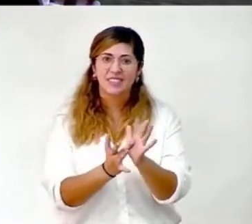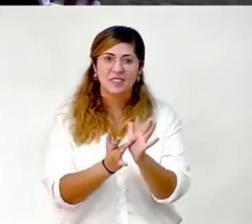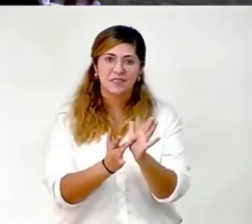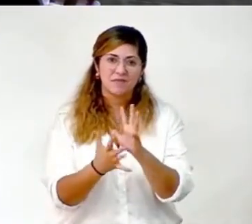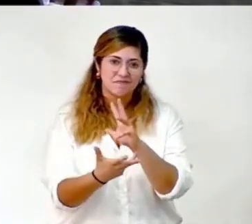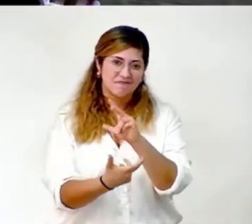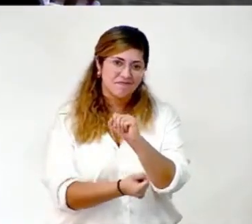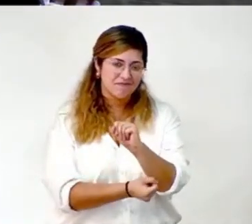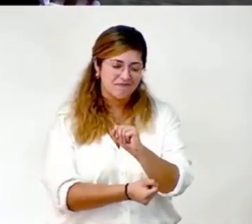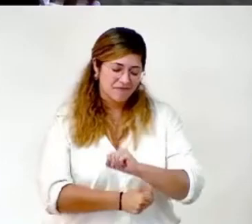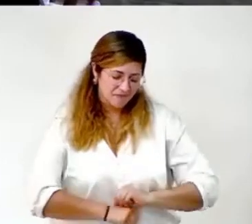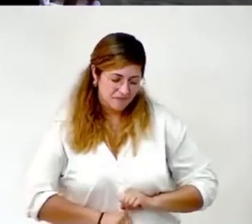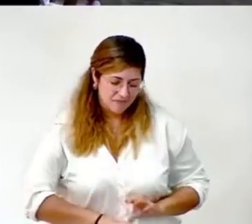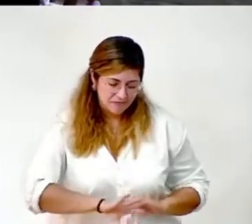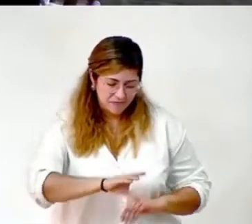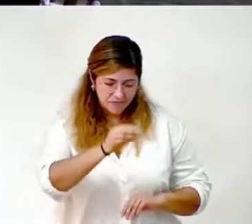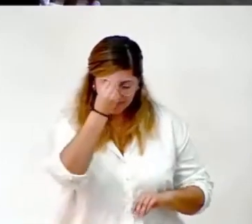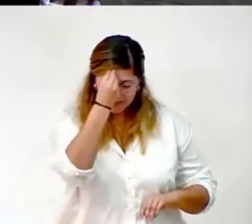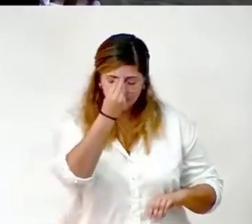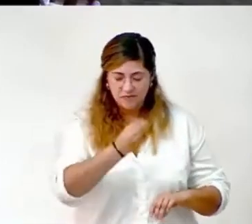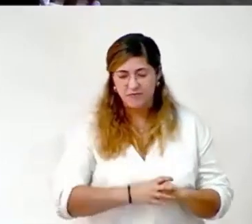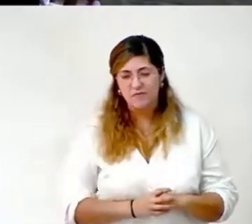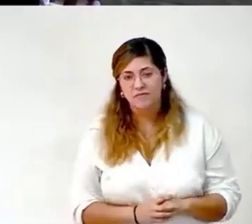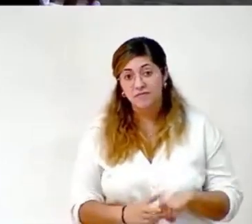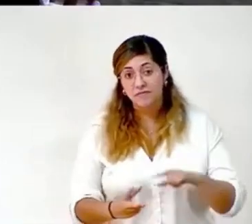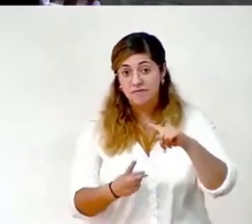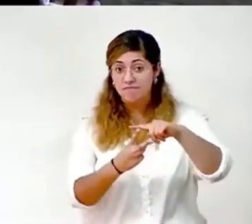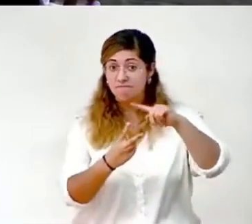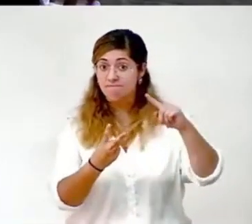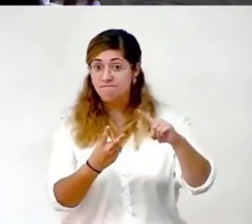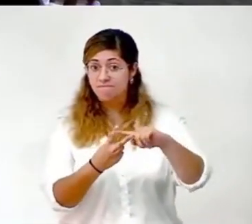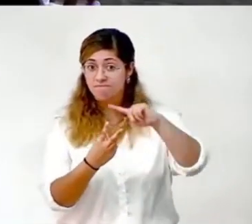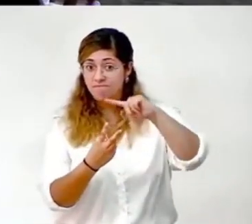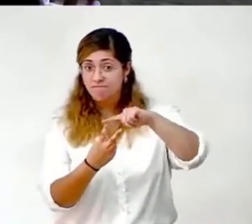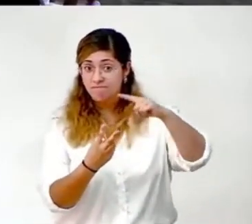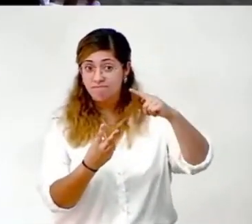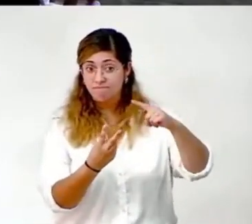o texto então nos apresenta dois argumentos